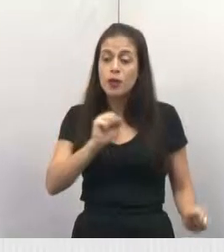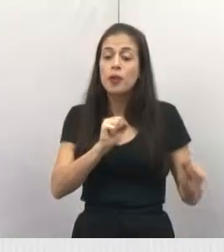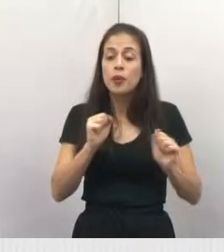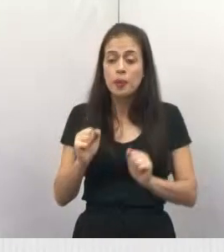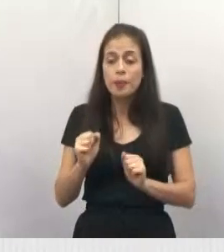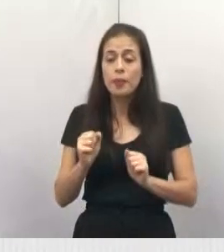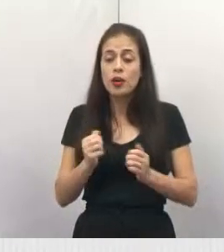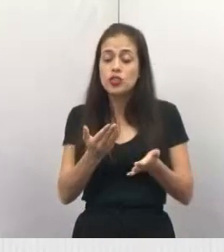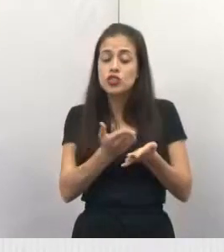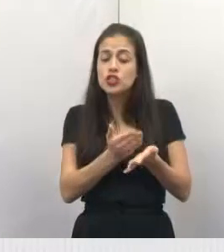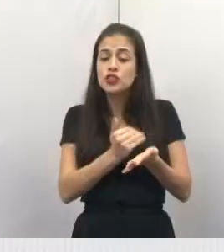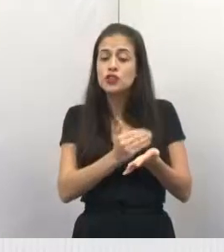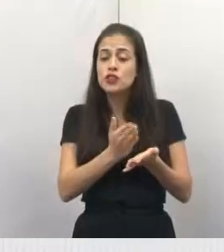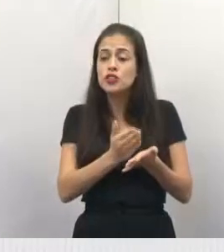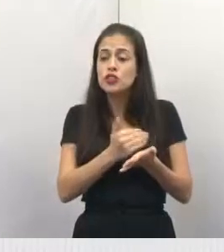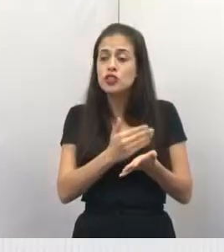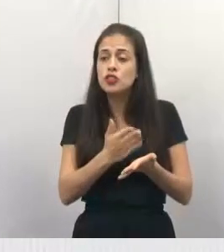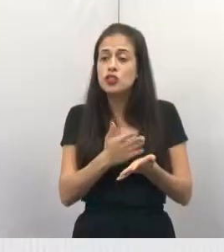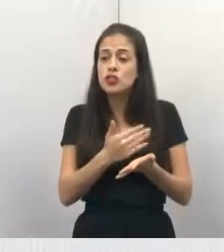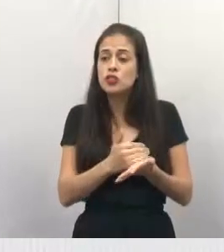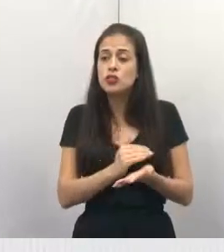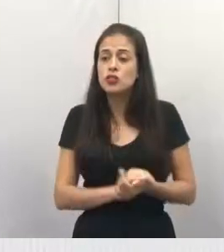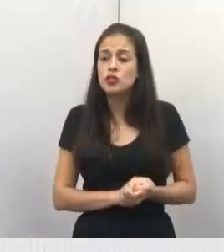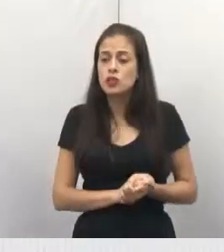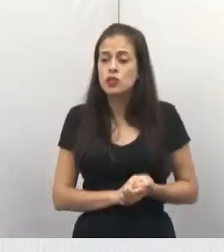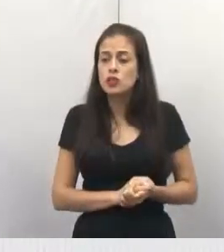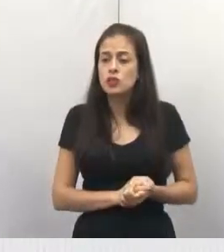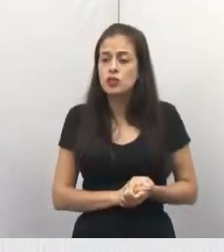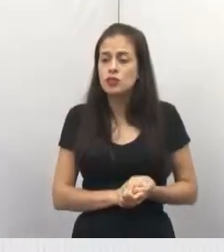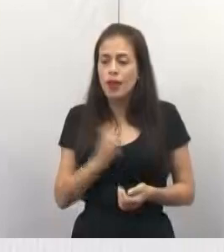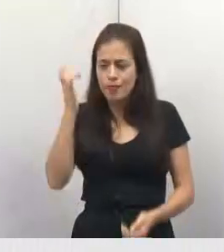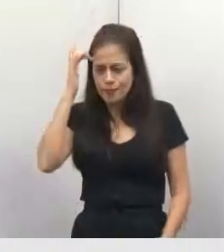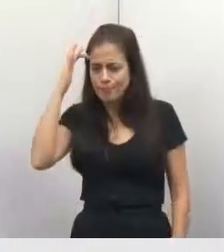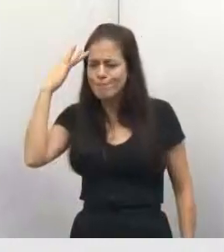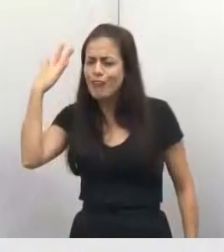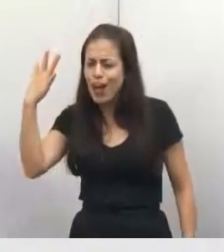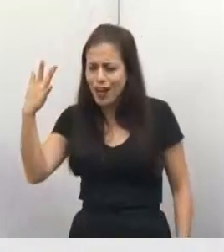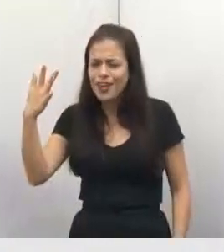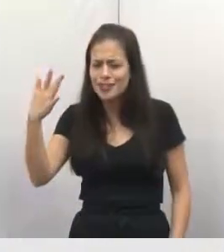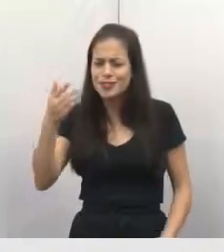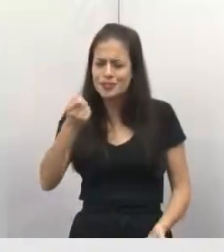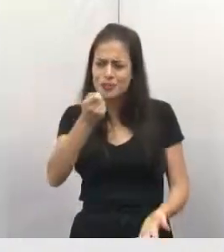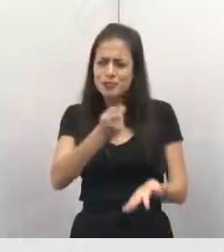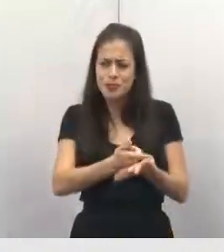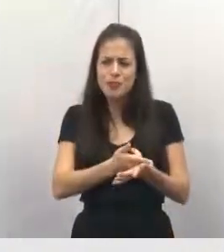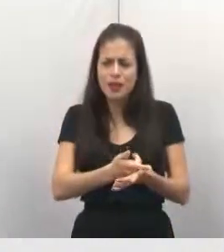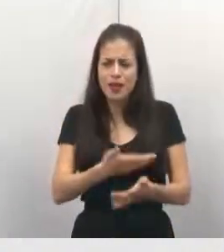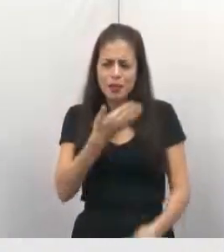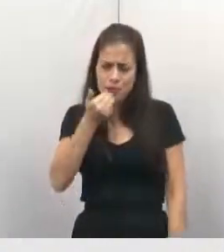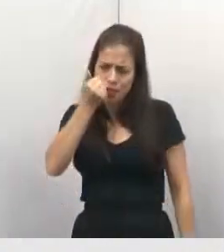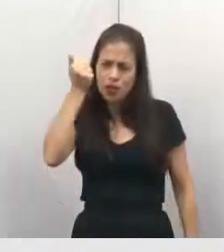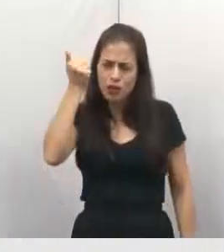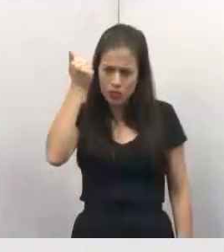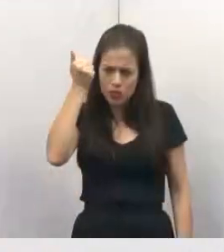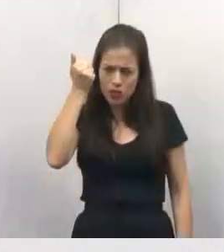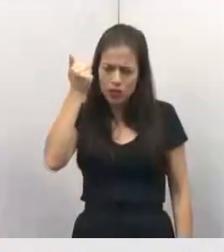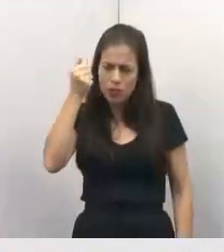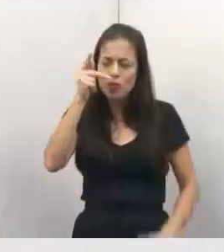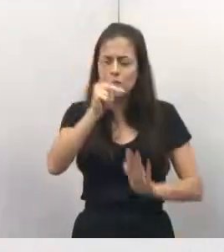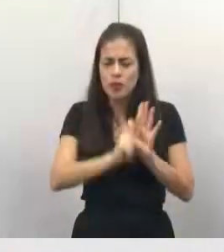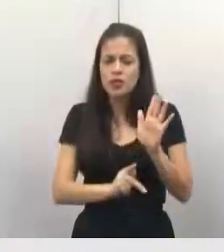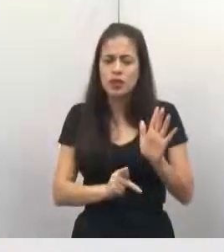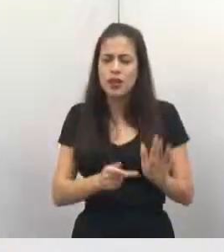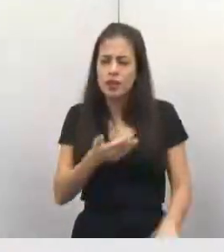custos operacionais. A partir do momento que facilite a gente pagar as coisas, fica melhor. Facilita sim o projeto. Se for